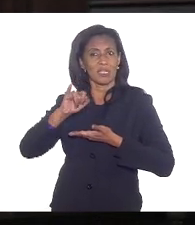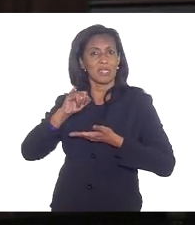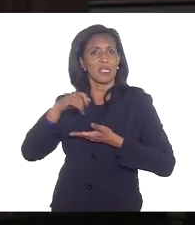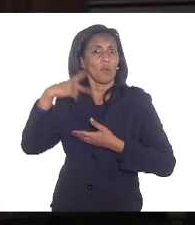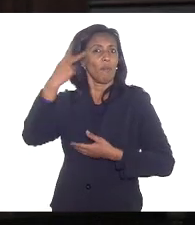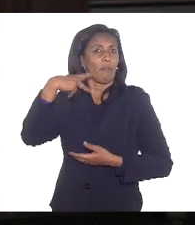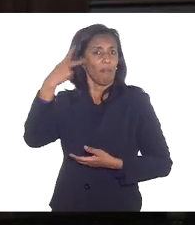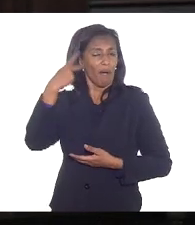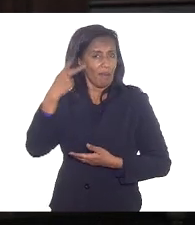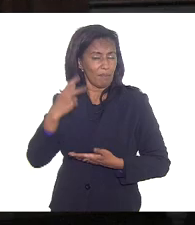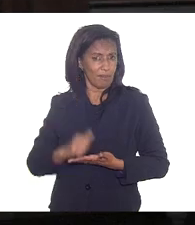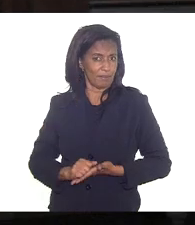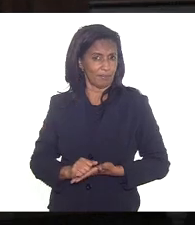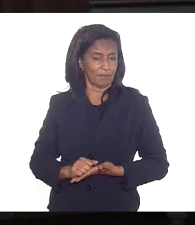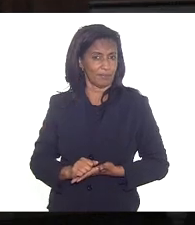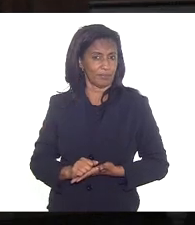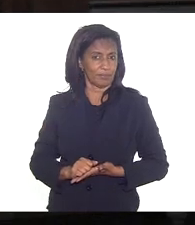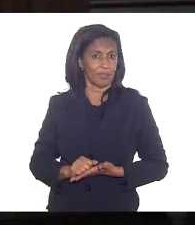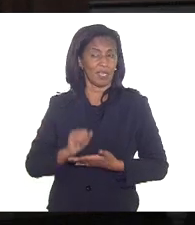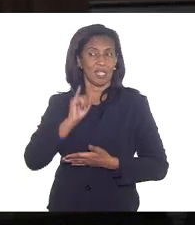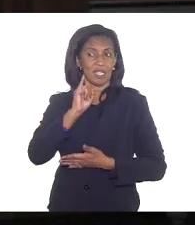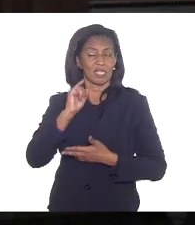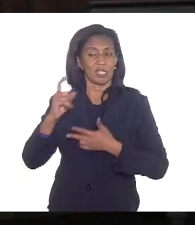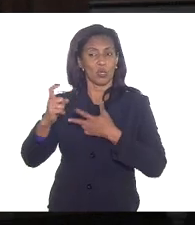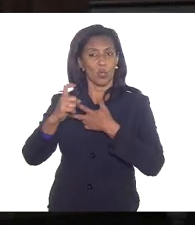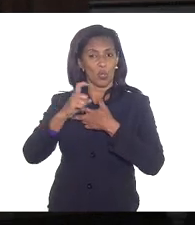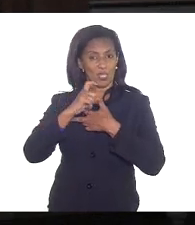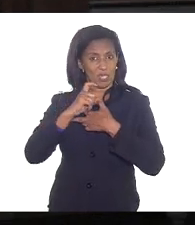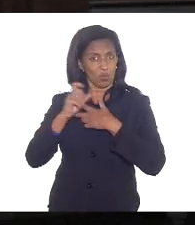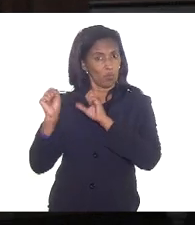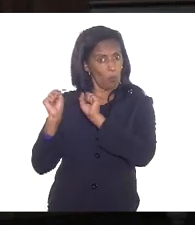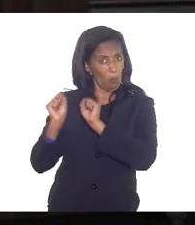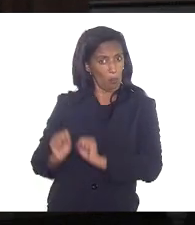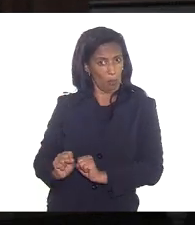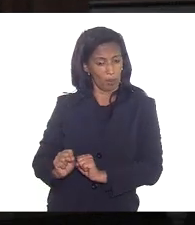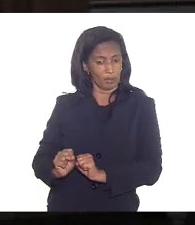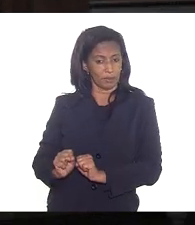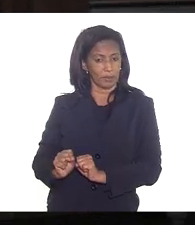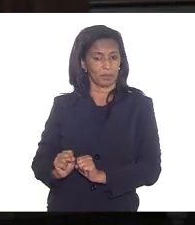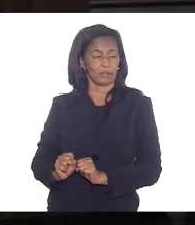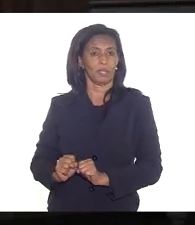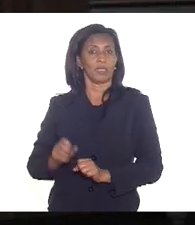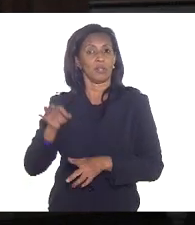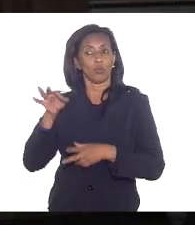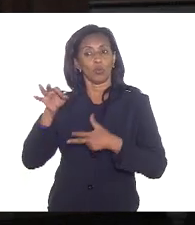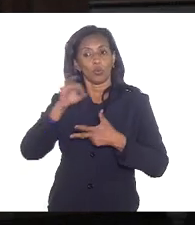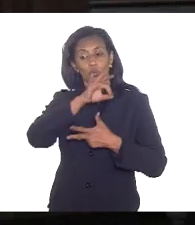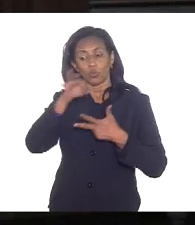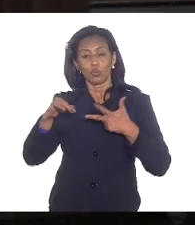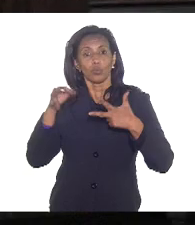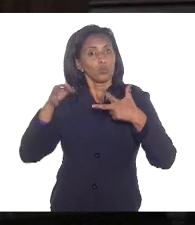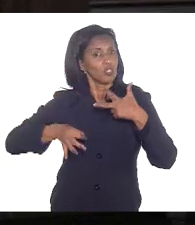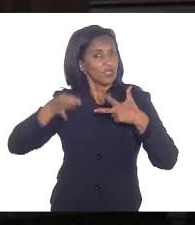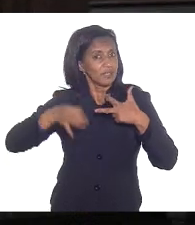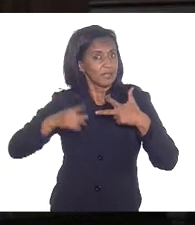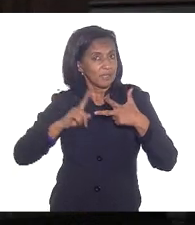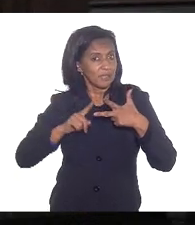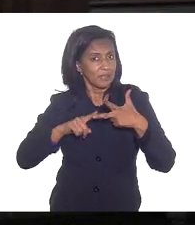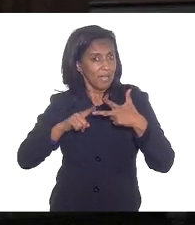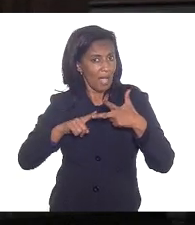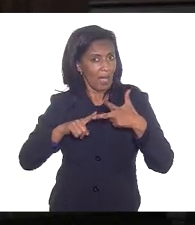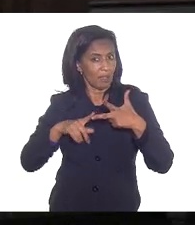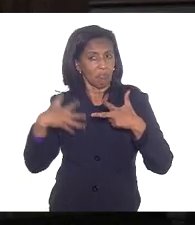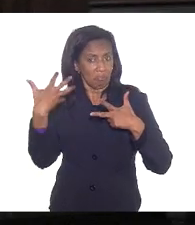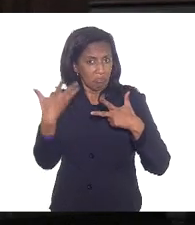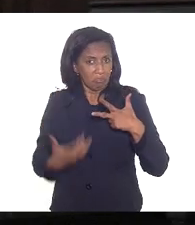Fluminense se o poder executivo se o poder judiciário se